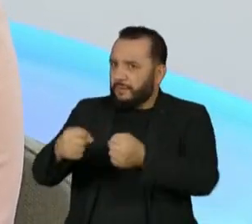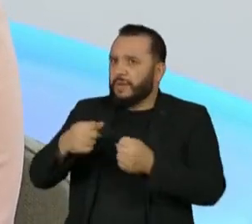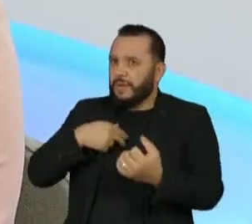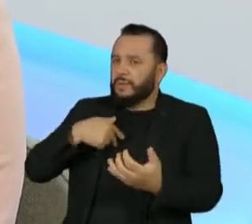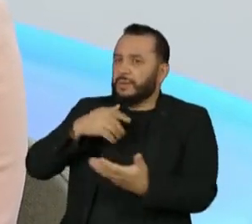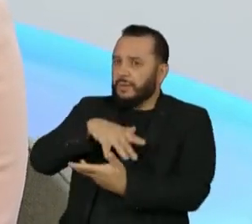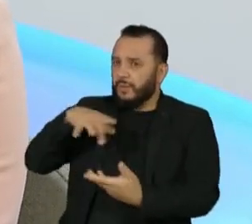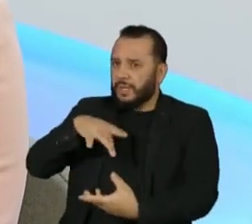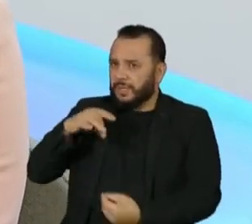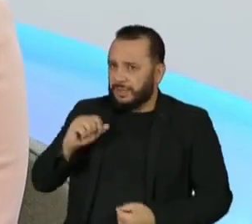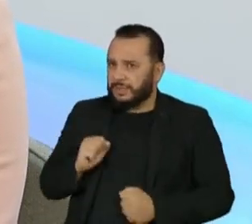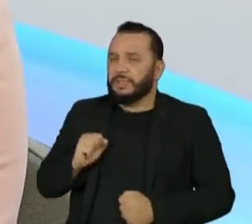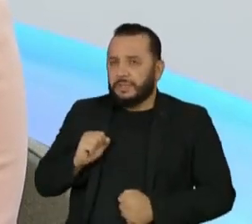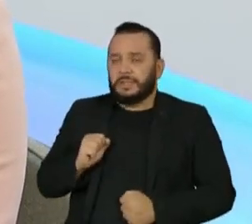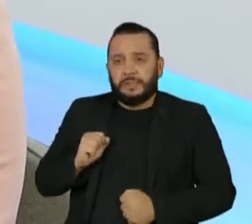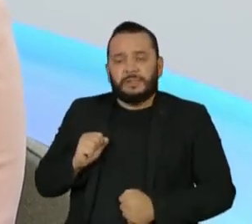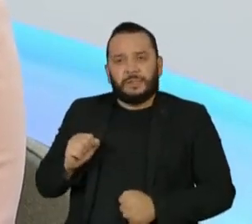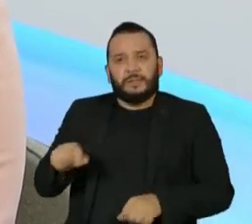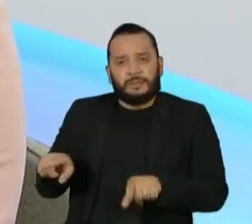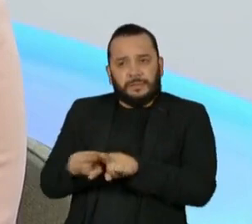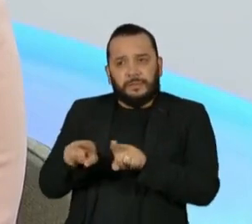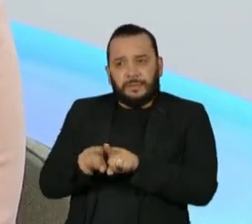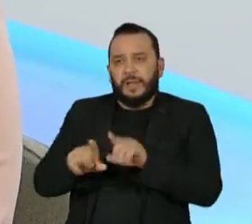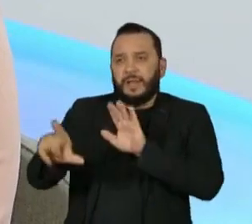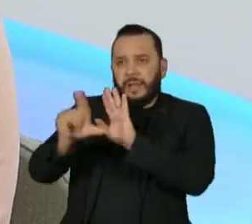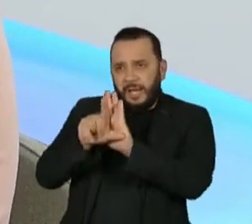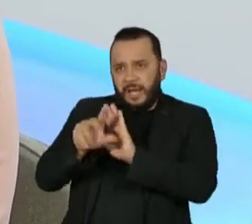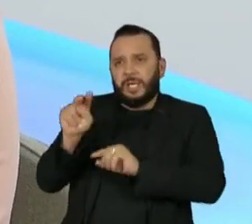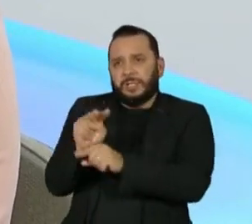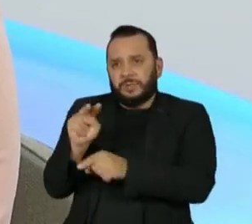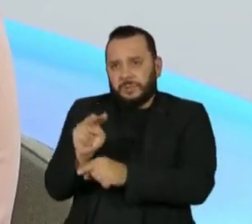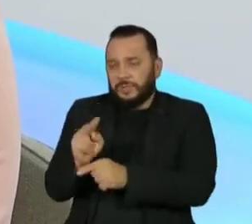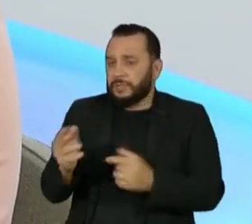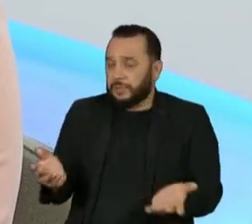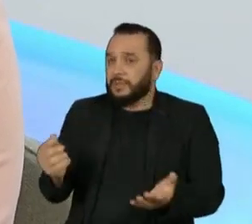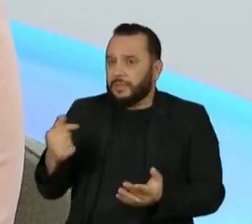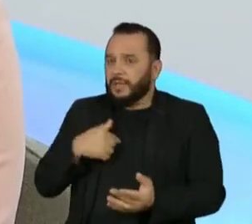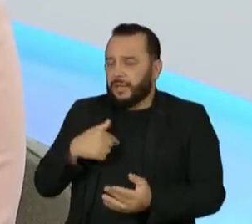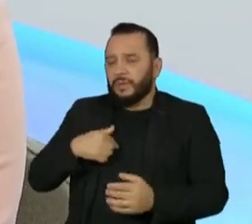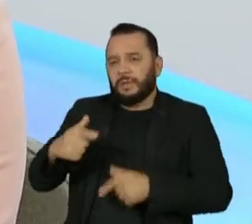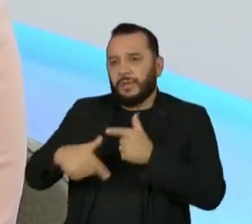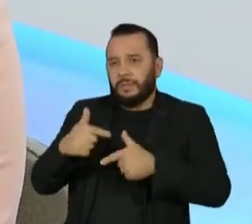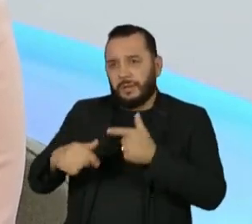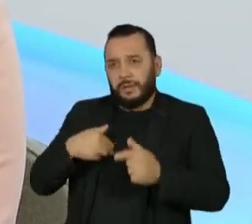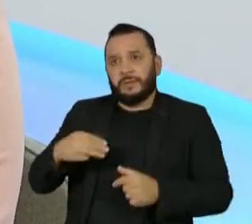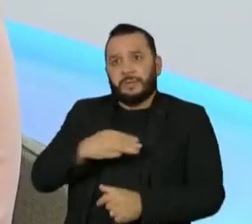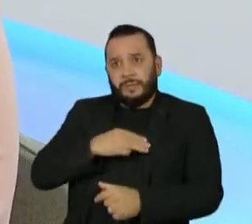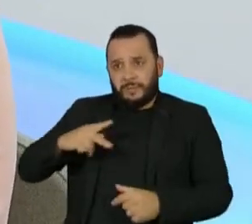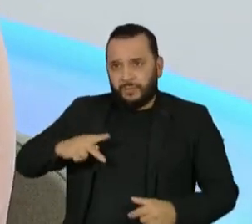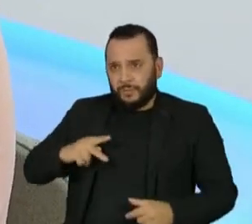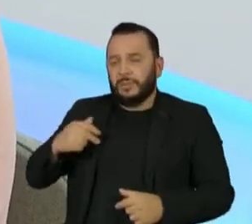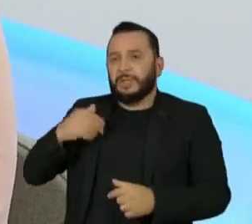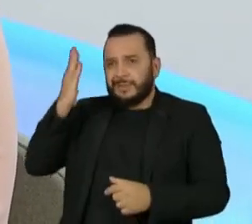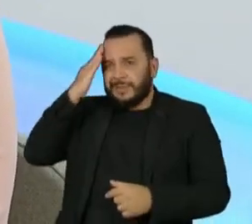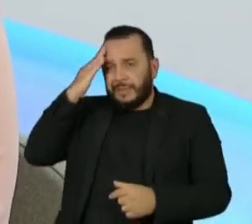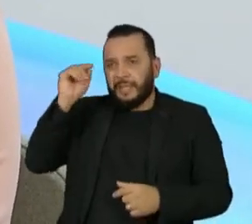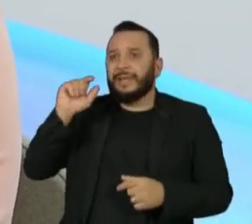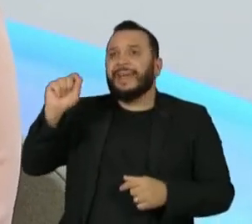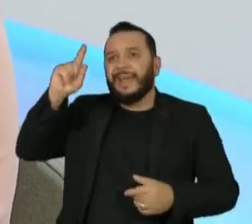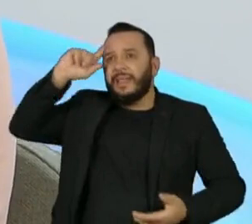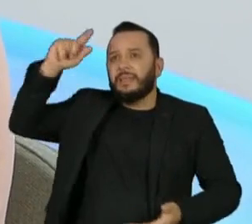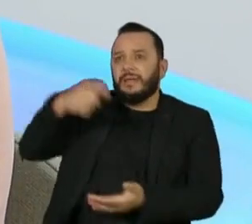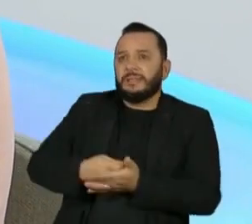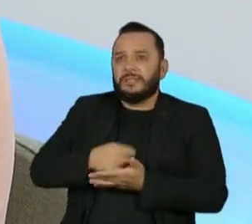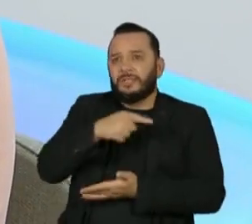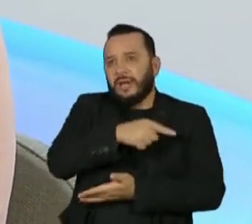de Direito, me incumbe, como membro do Ministério Público, reconhecer que o Supremo Tribunal Federal tem a última palavra na